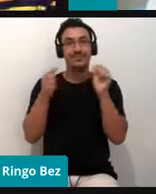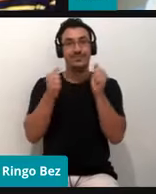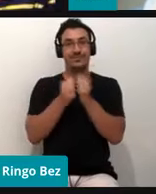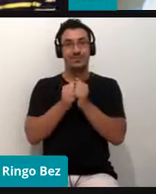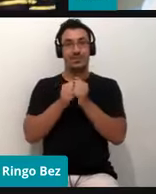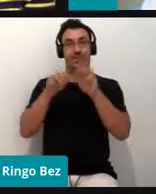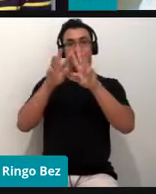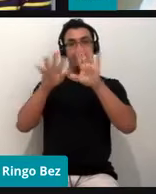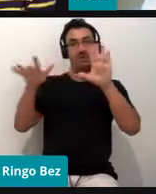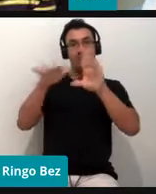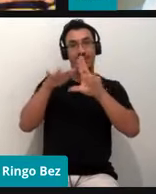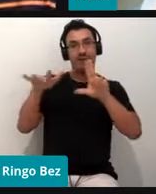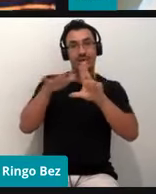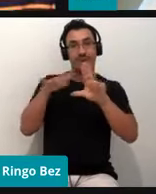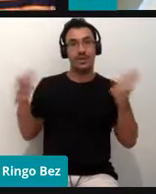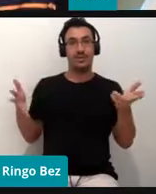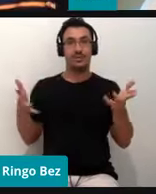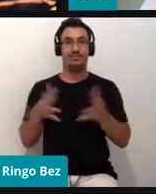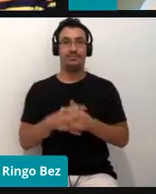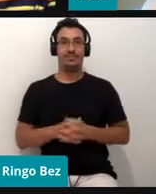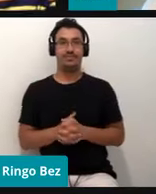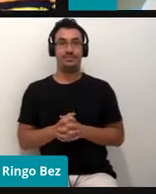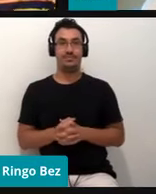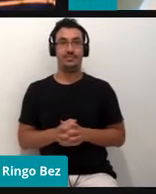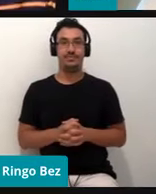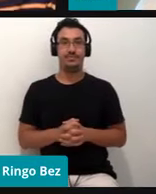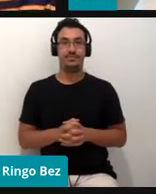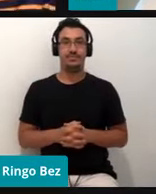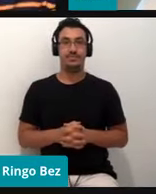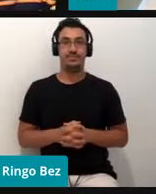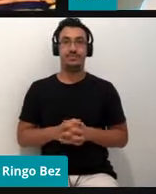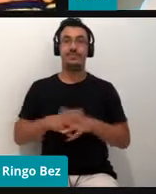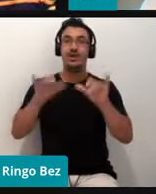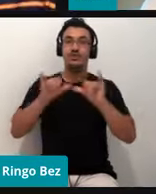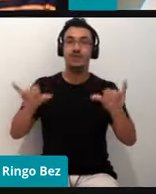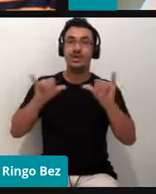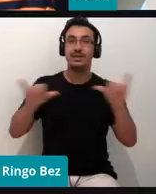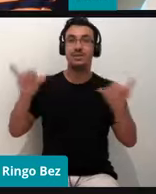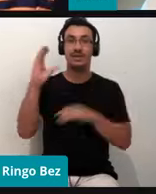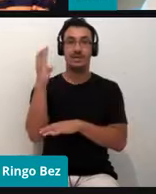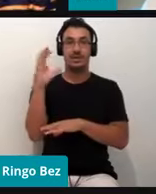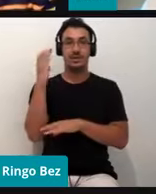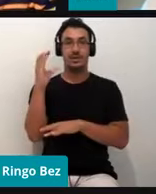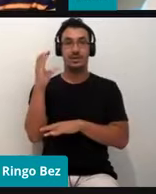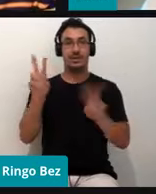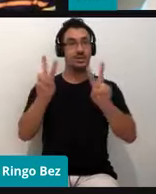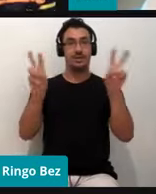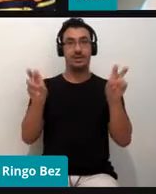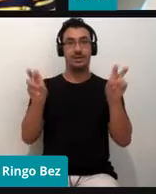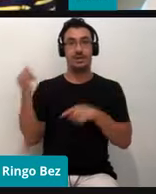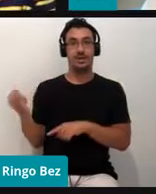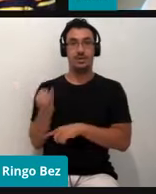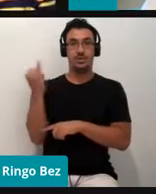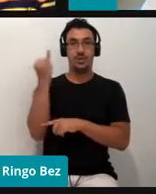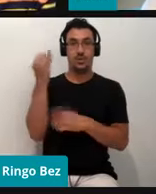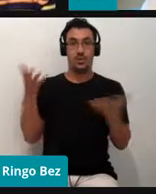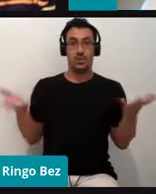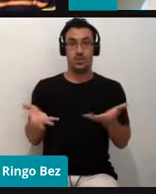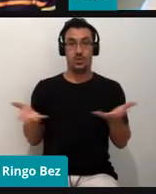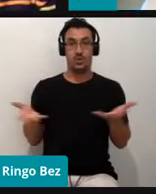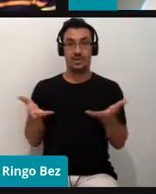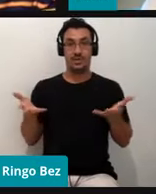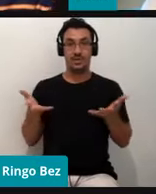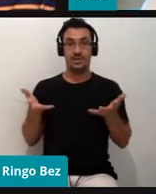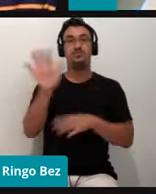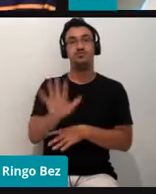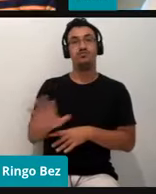do Paraná, do setor litoral, em promover a divulgação científica sobre temas relevantes nesse atual cenário mundial em que